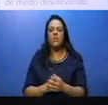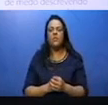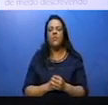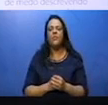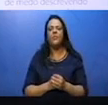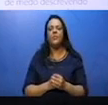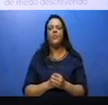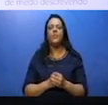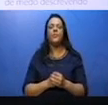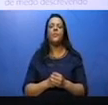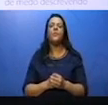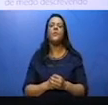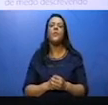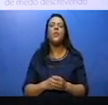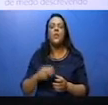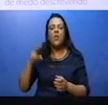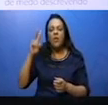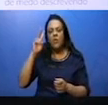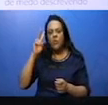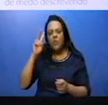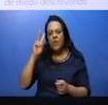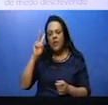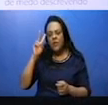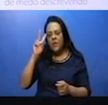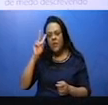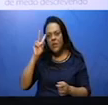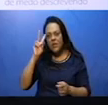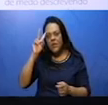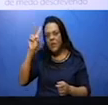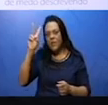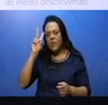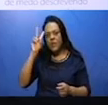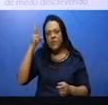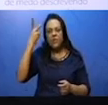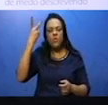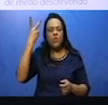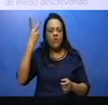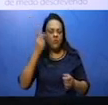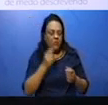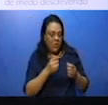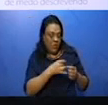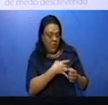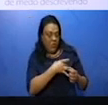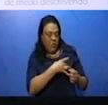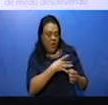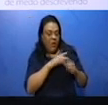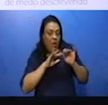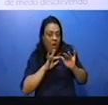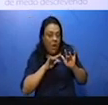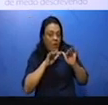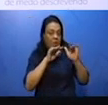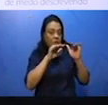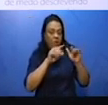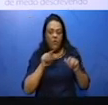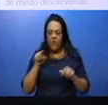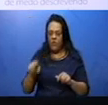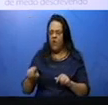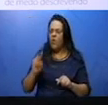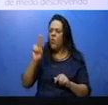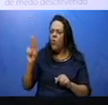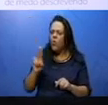história extraordinária, aterrorizante, é uma narrativa de terror. Então vocês vão usar a cabecinha de